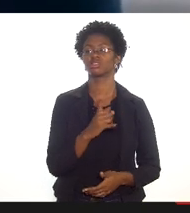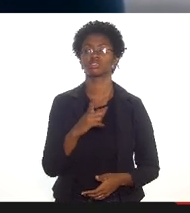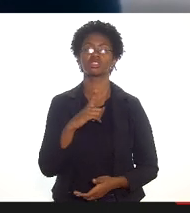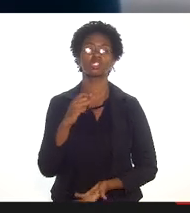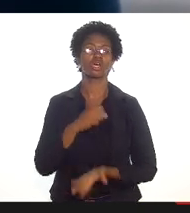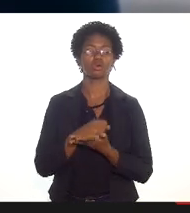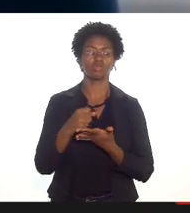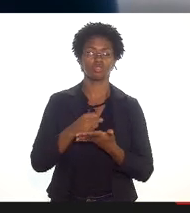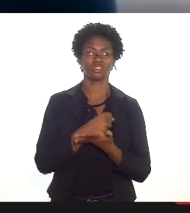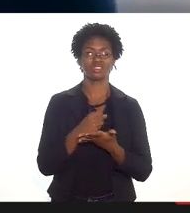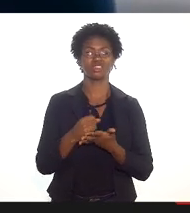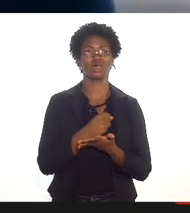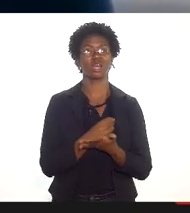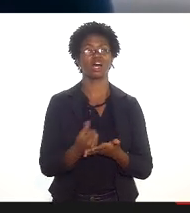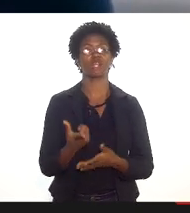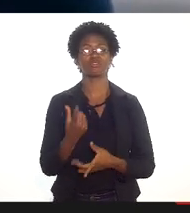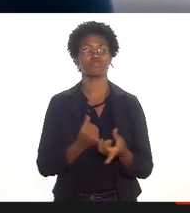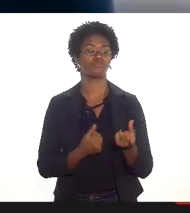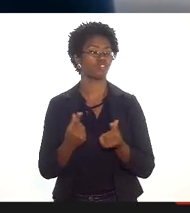e nenhum valor